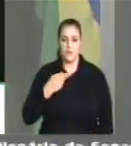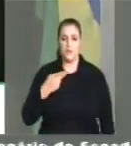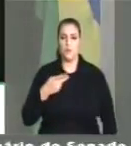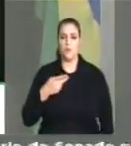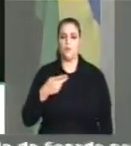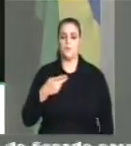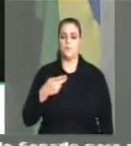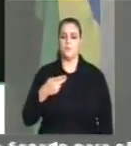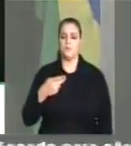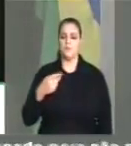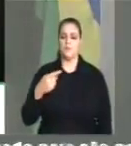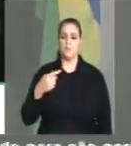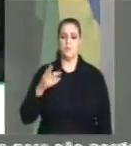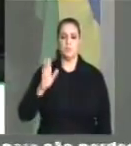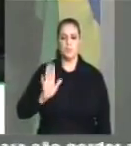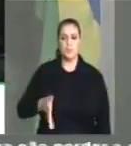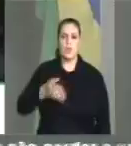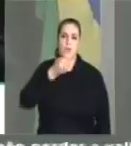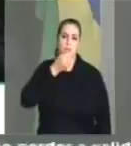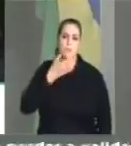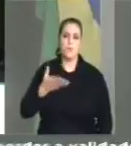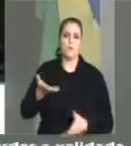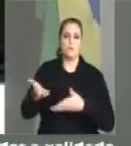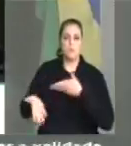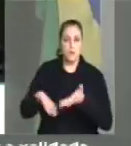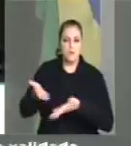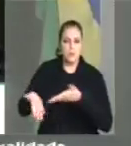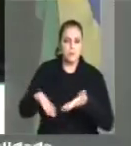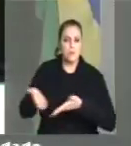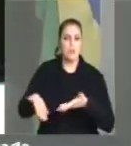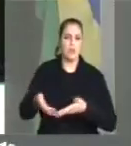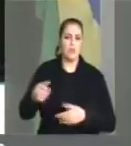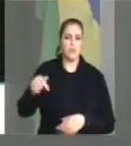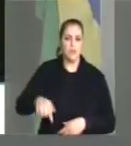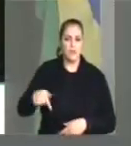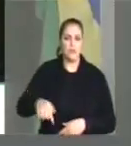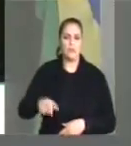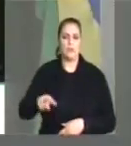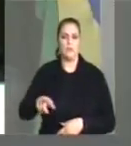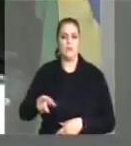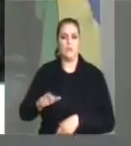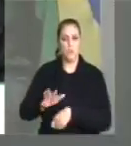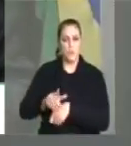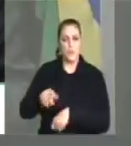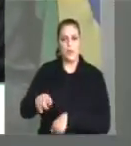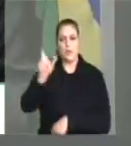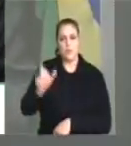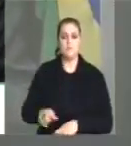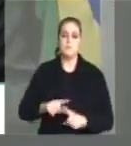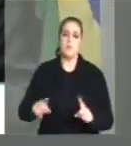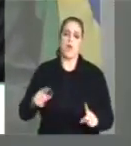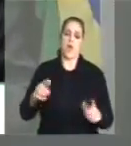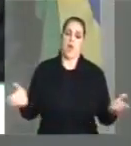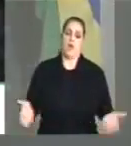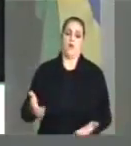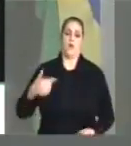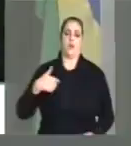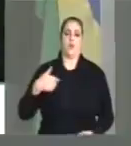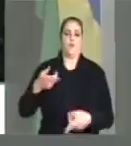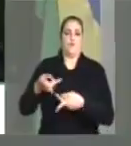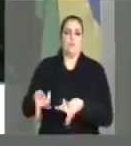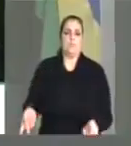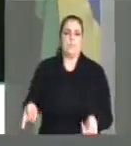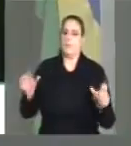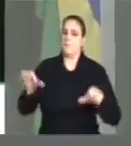depois que essa casa souber que o presidente da República veio visitá-lo. Era um homem humano. E tem o